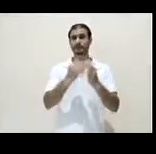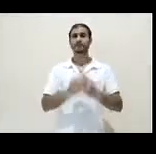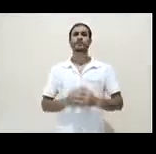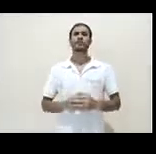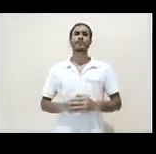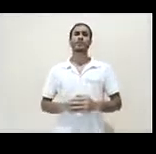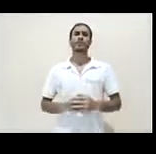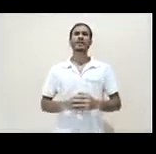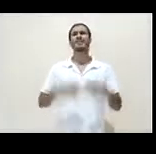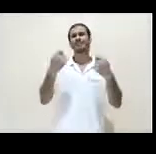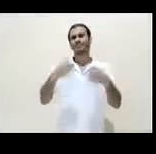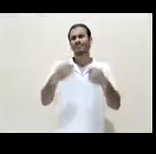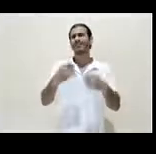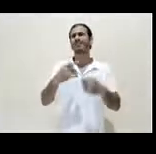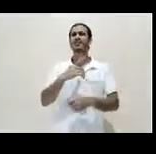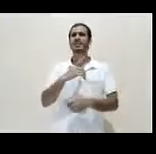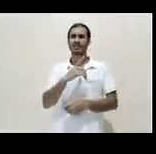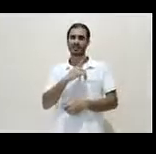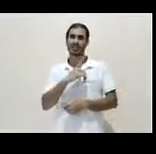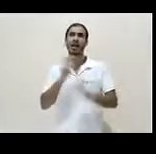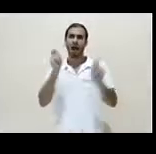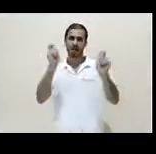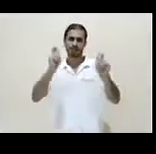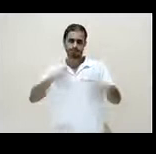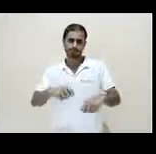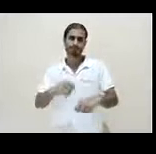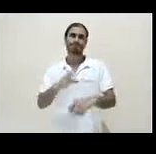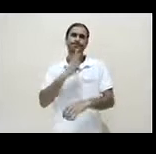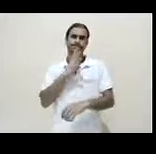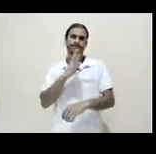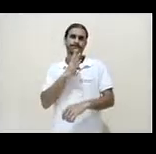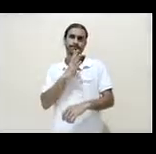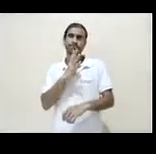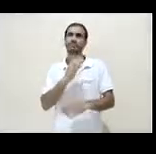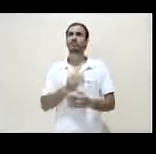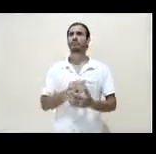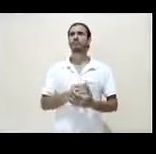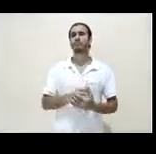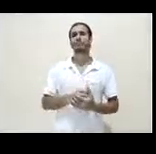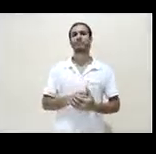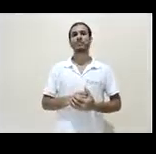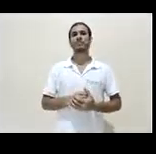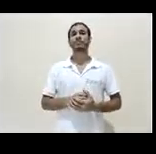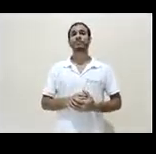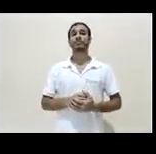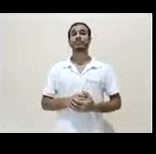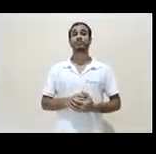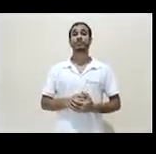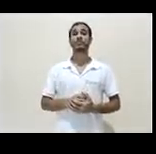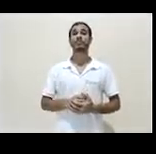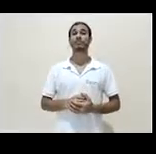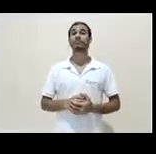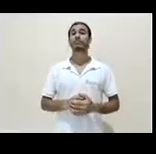alguns alunos, eles acabam encontrando alguma dificuldade, né, porque exige um pensamento abstrato, né,